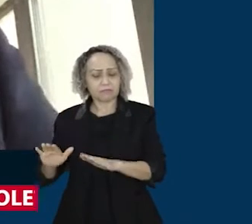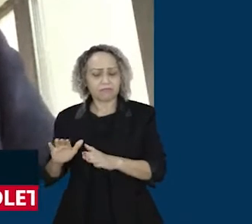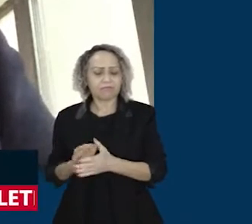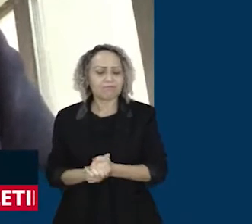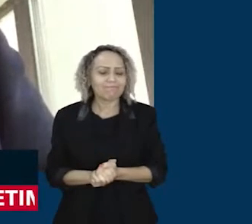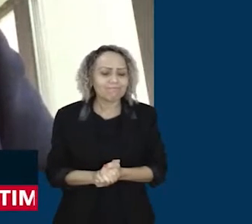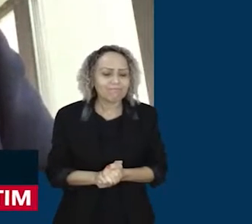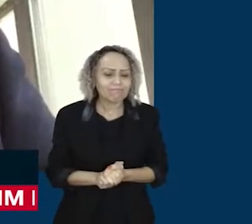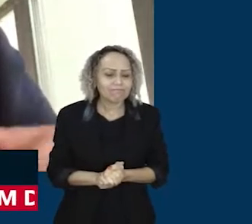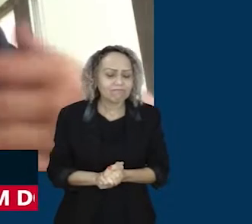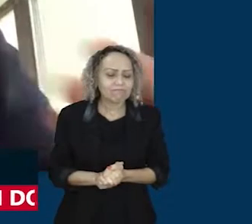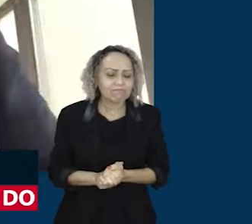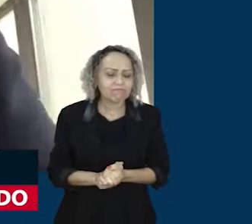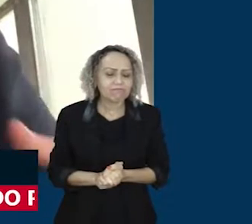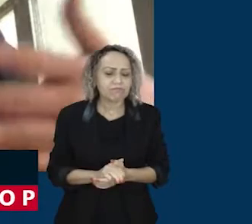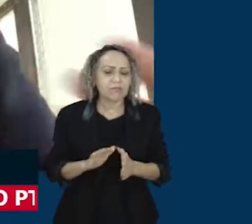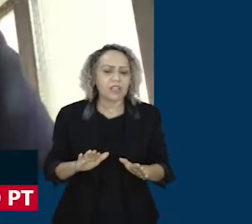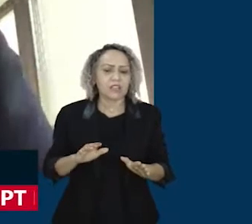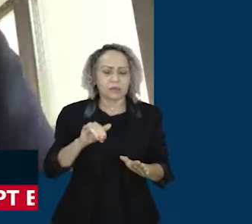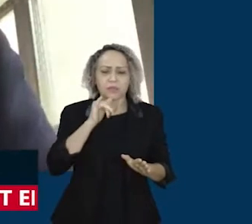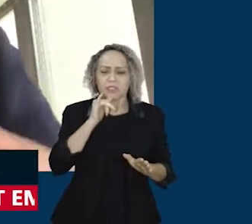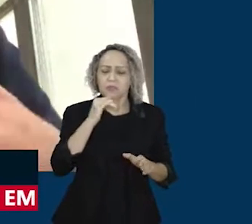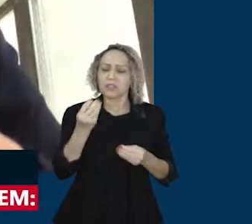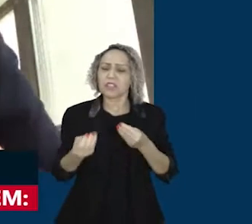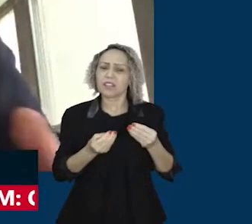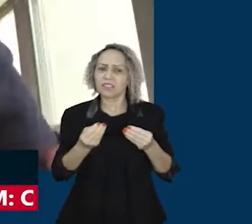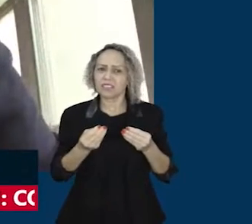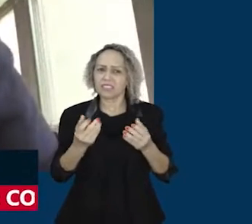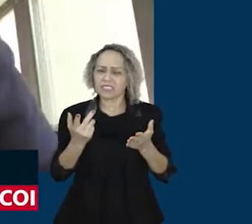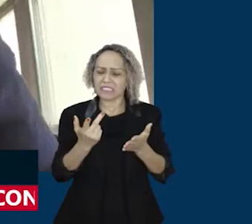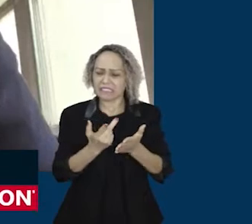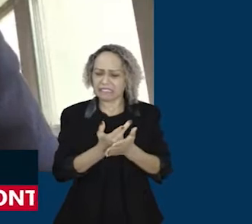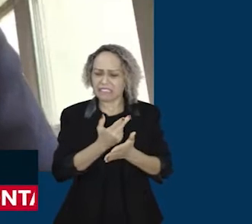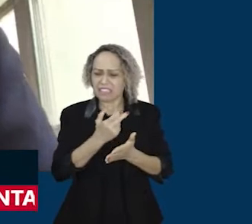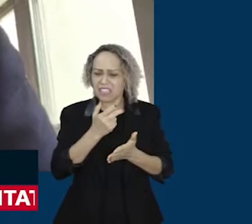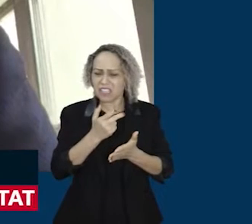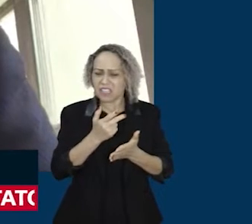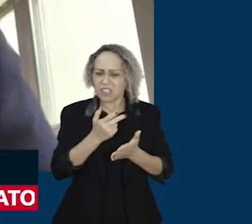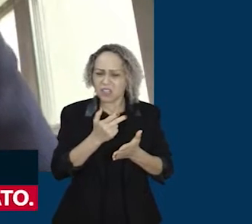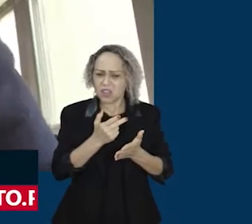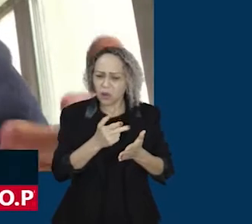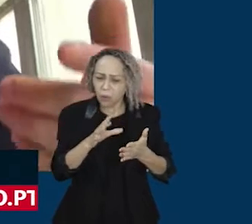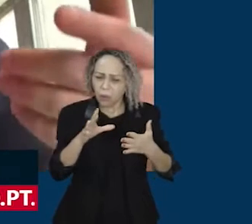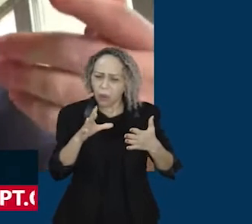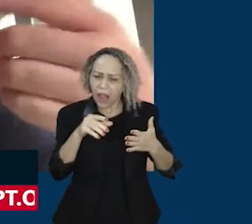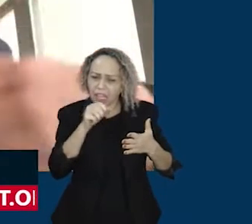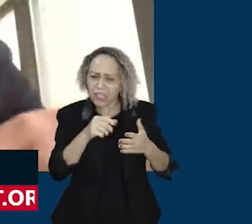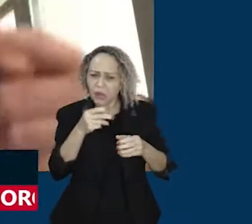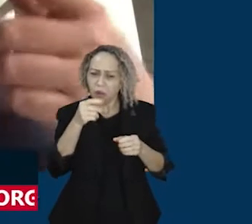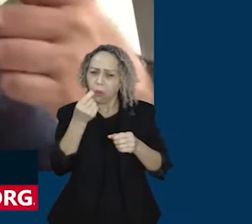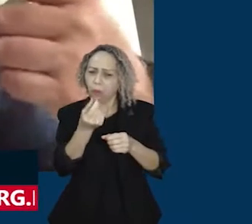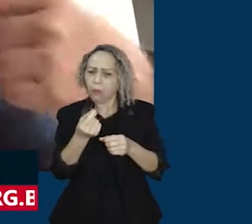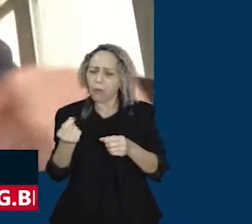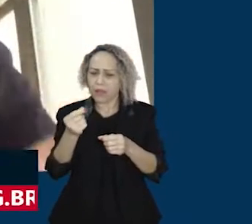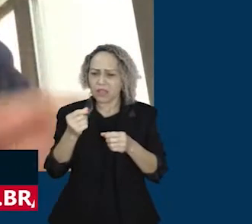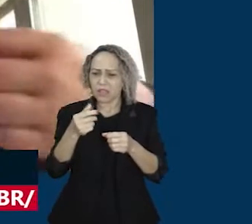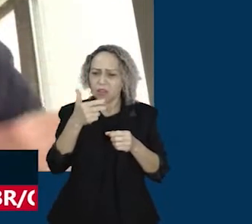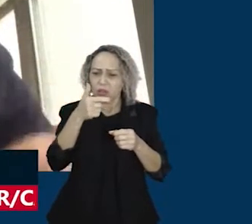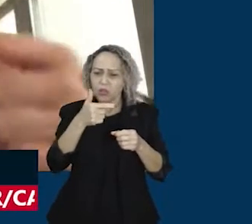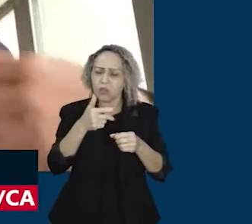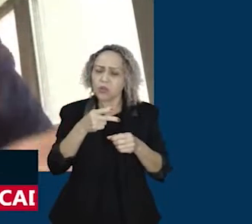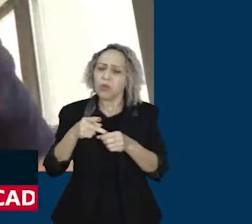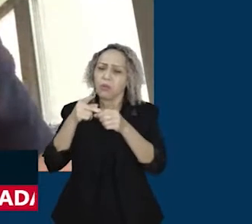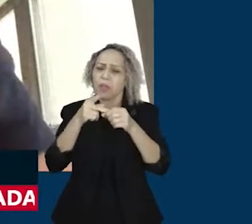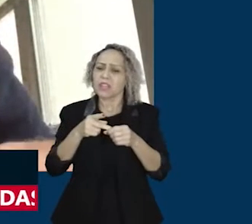variação internacional em dólar e em tempo real do preço do petróleo lá fora, provocado, ainda piorado